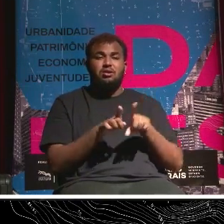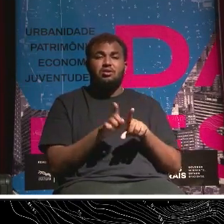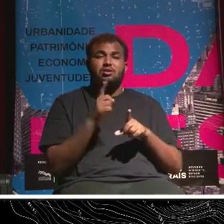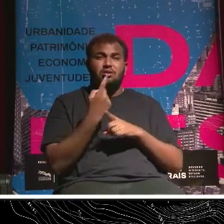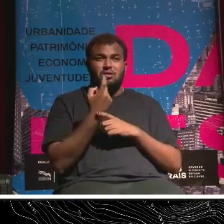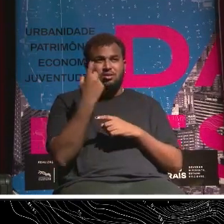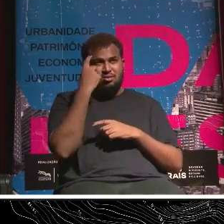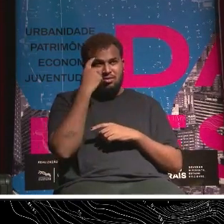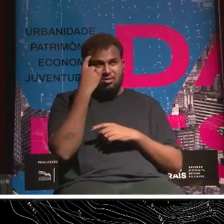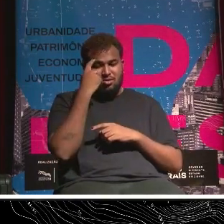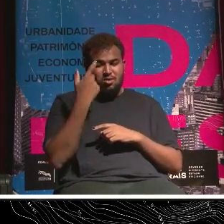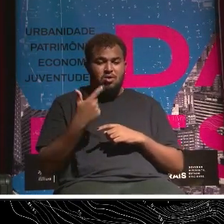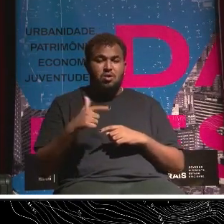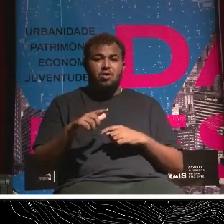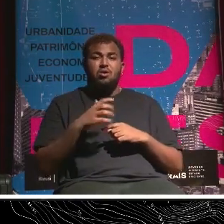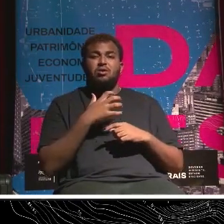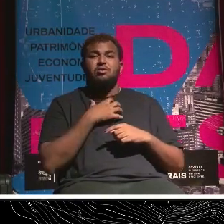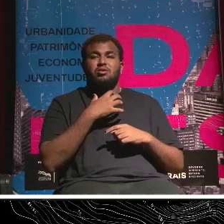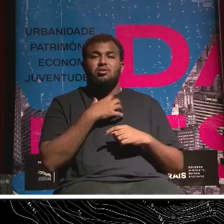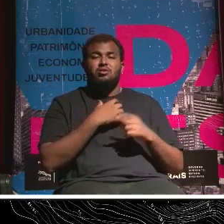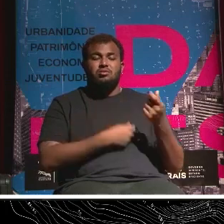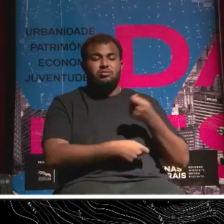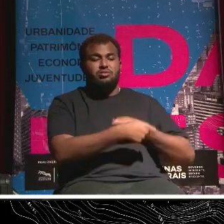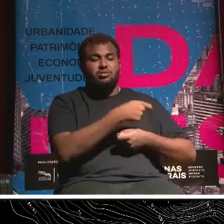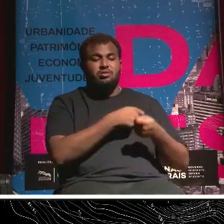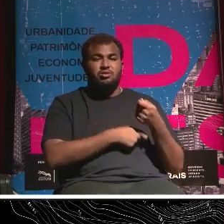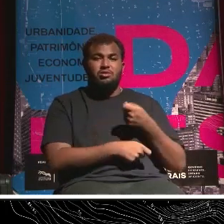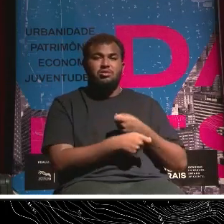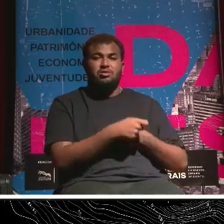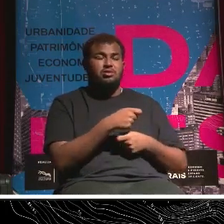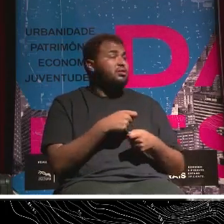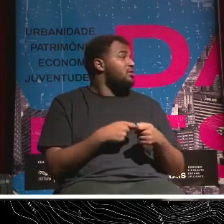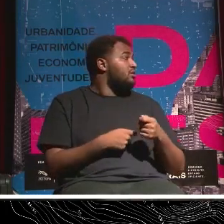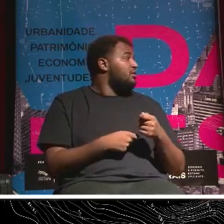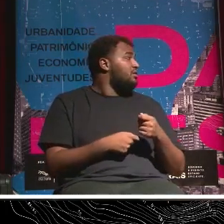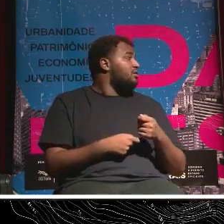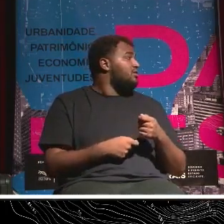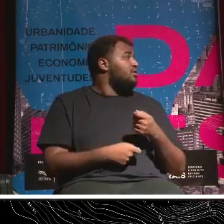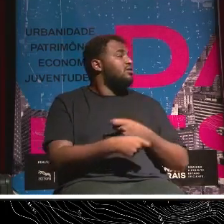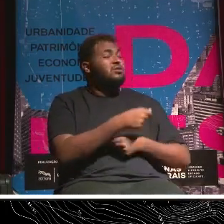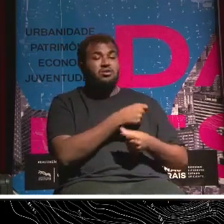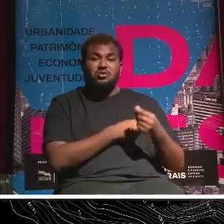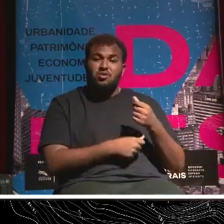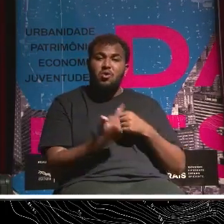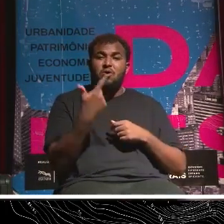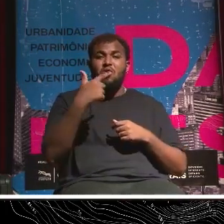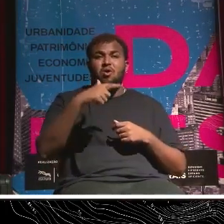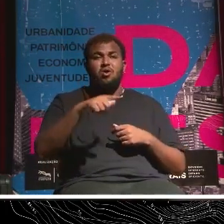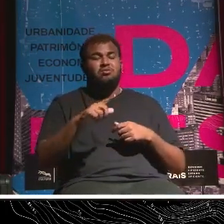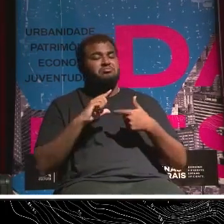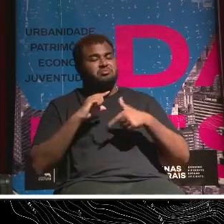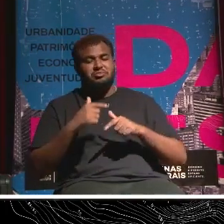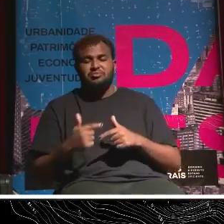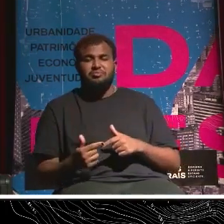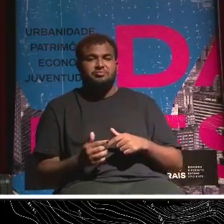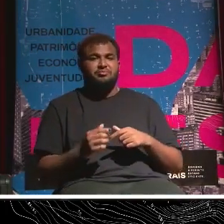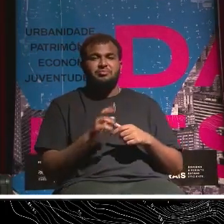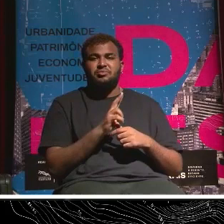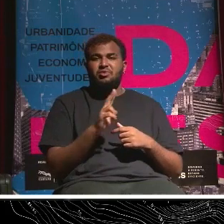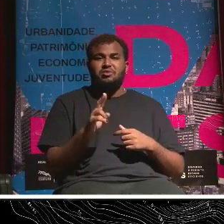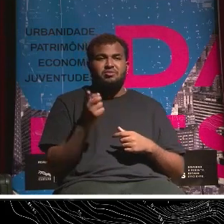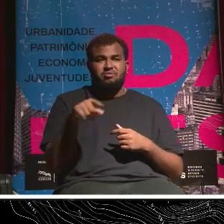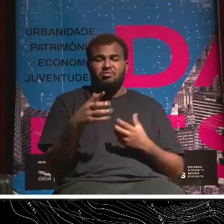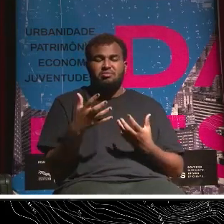pensa outras formas de organizar, chama organizações outras, organizações não tradicionais, enfim, o nome que